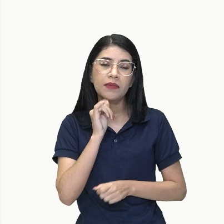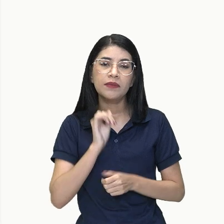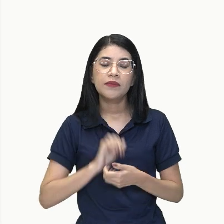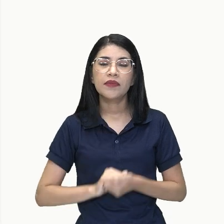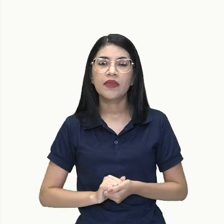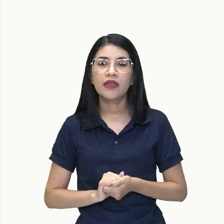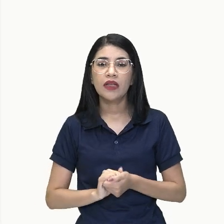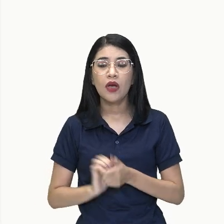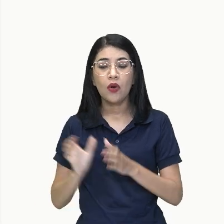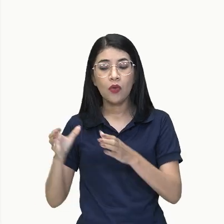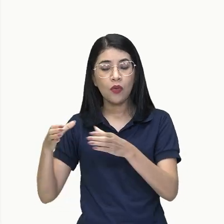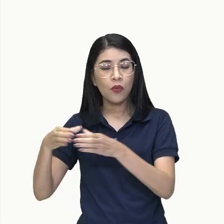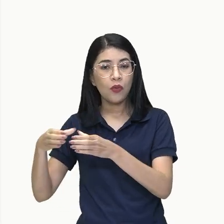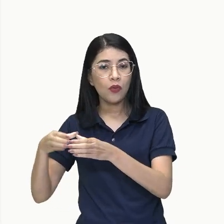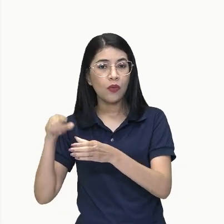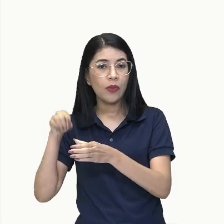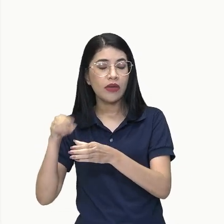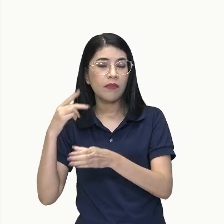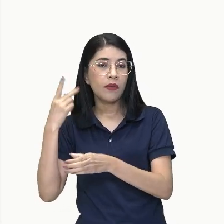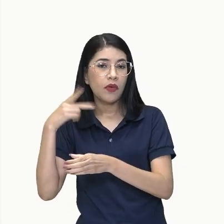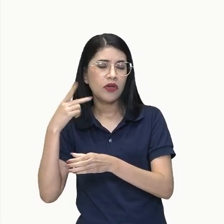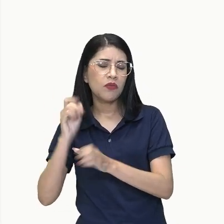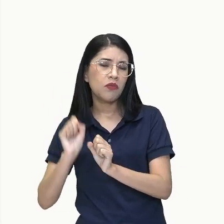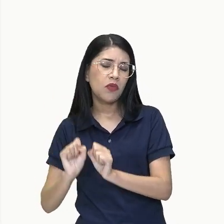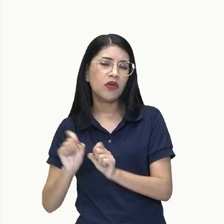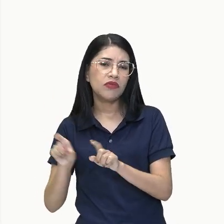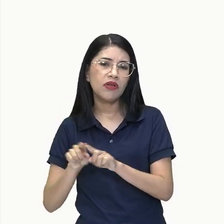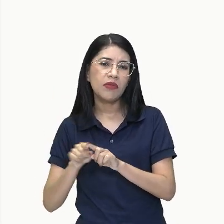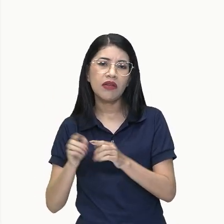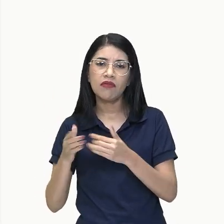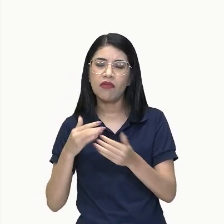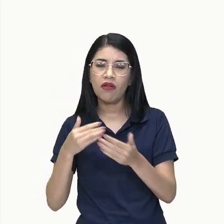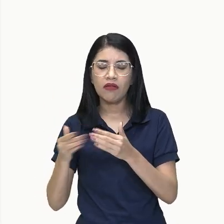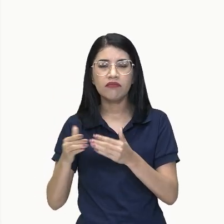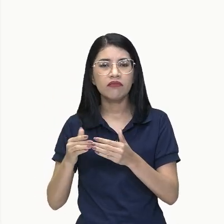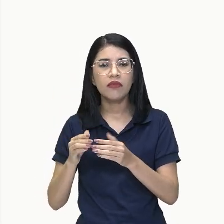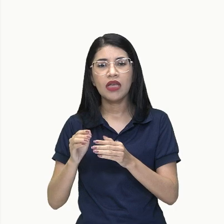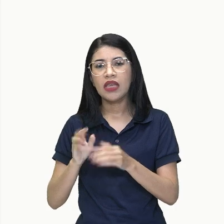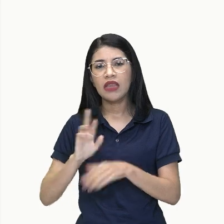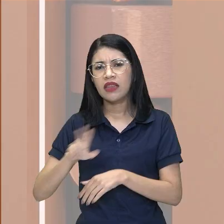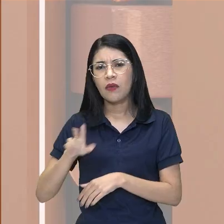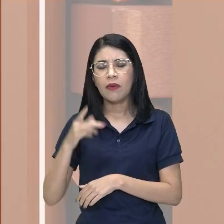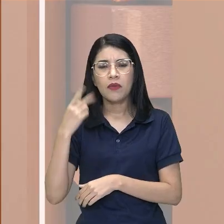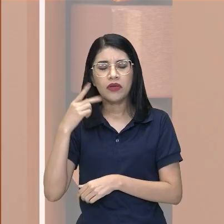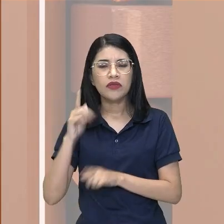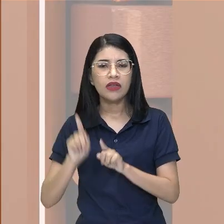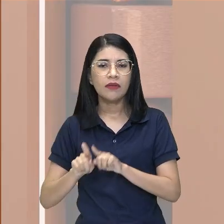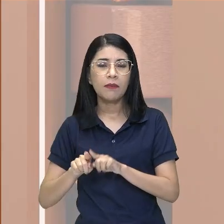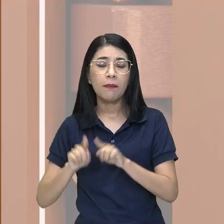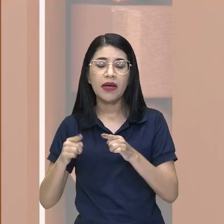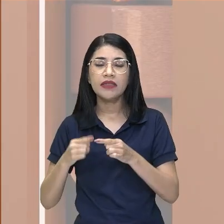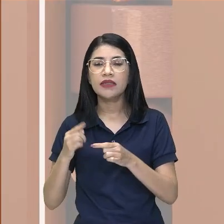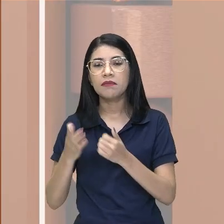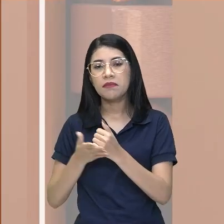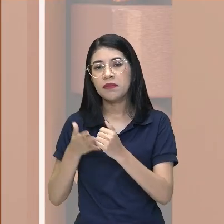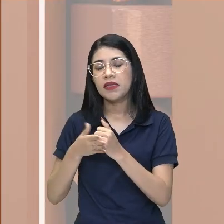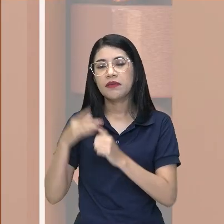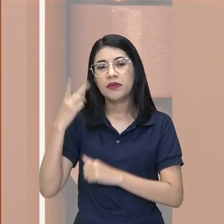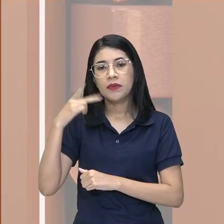um grupo político, pode ser político ou pode não ser político, mas basicamente é um grupo político, que através